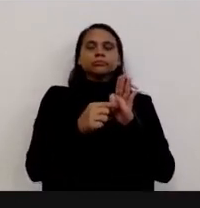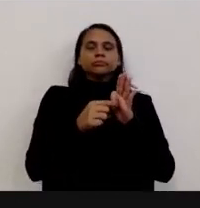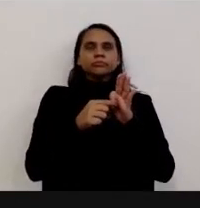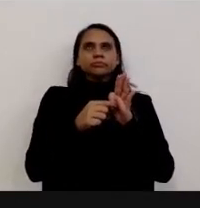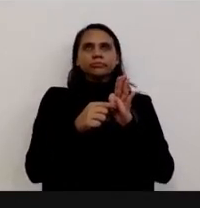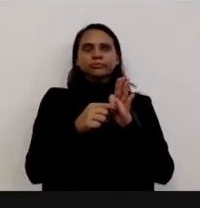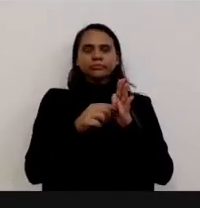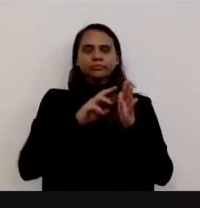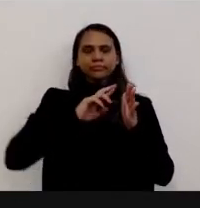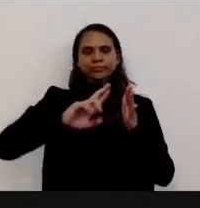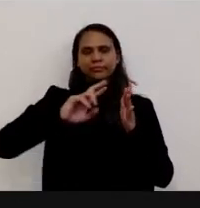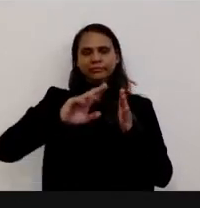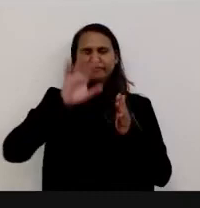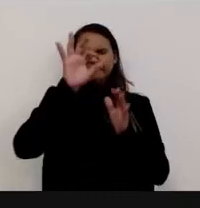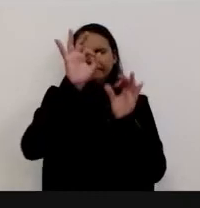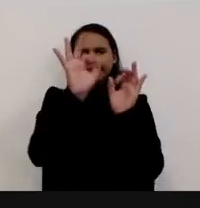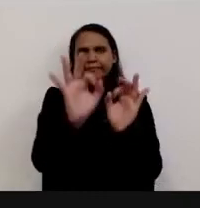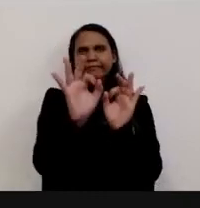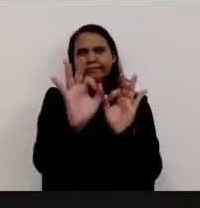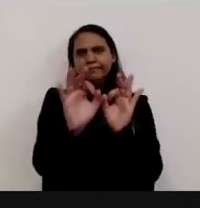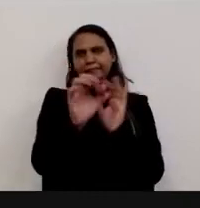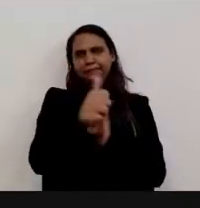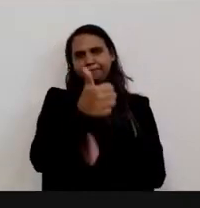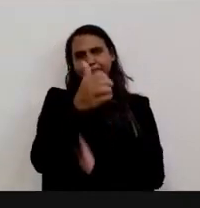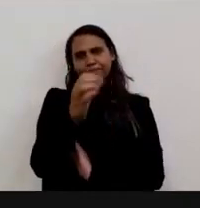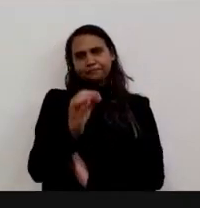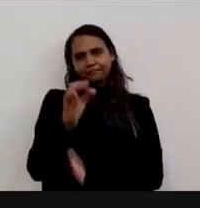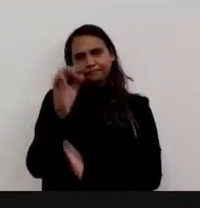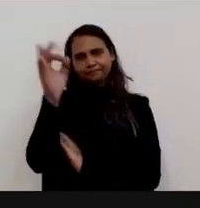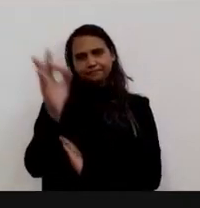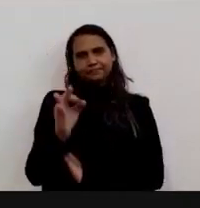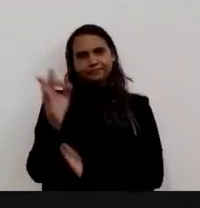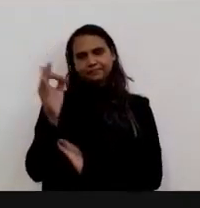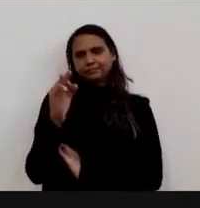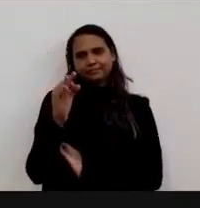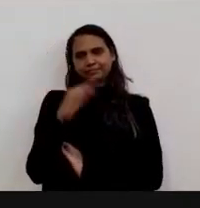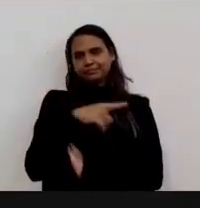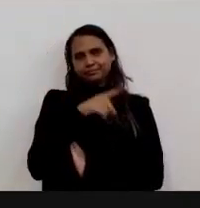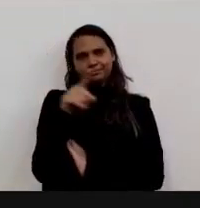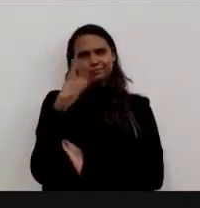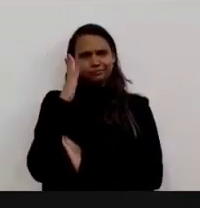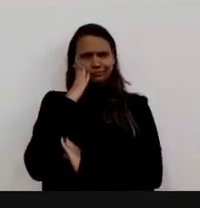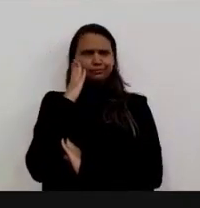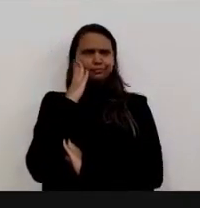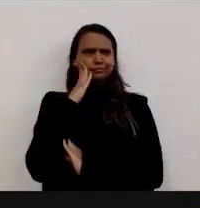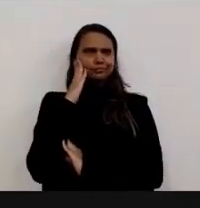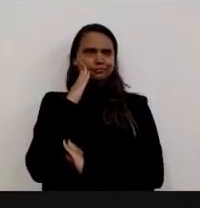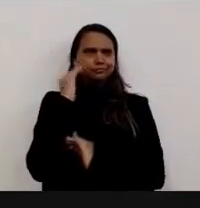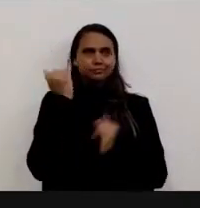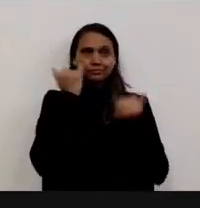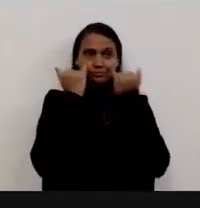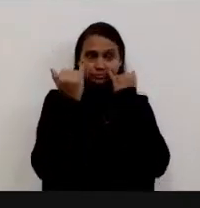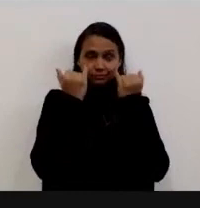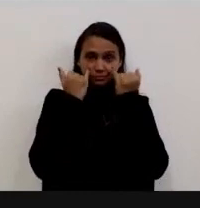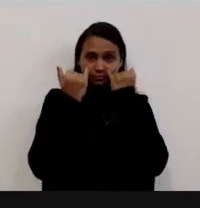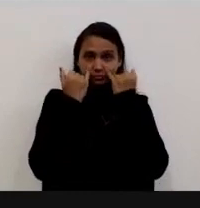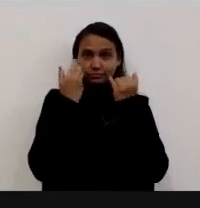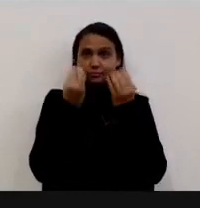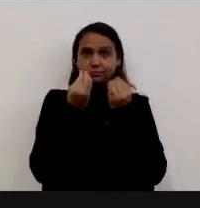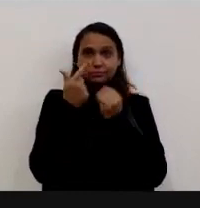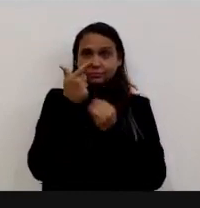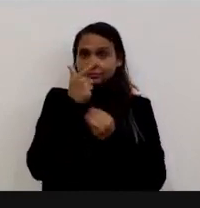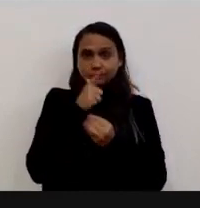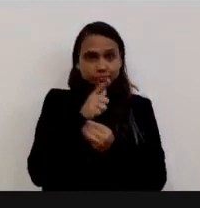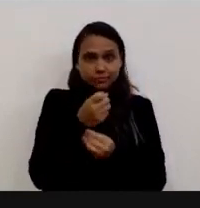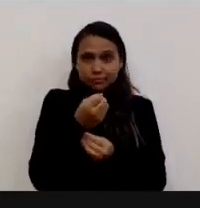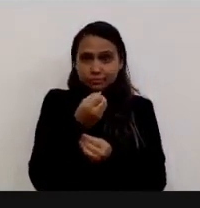do jeito que gostaríamos. E vai demorar, porque todos vocês que trabalham com dados têm dificuldade de conseguir dados de boa